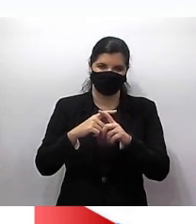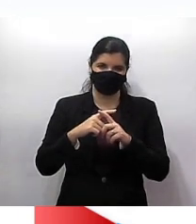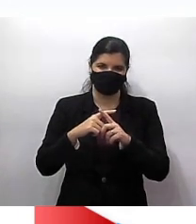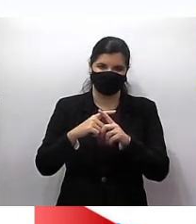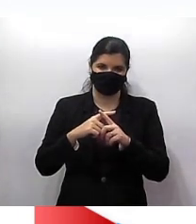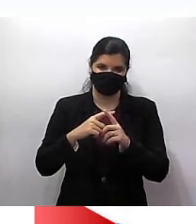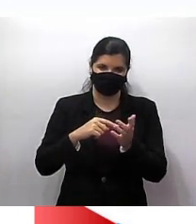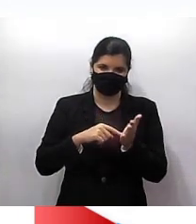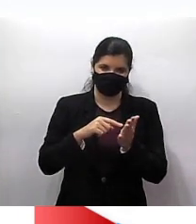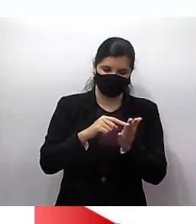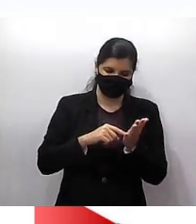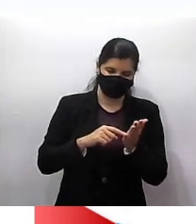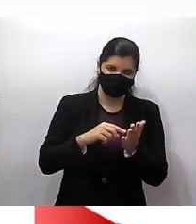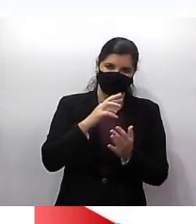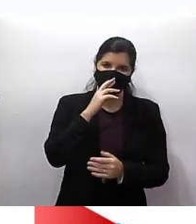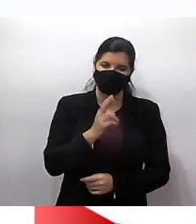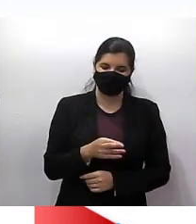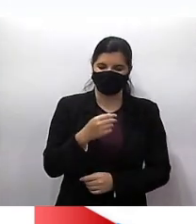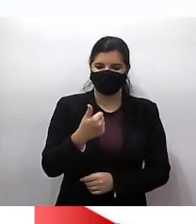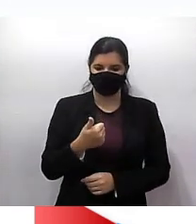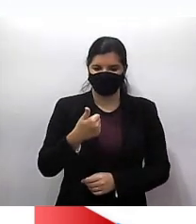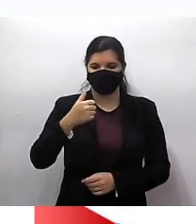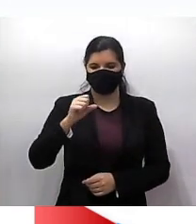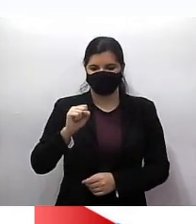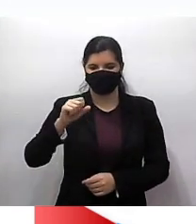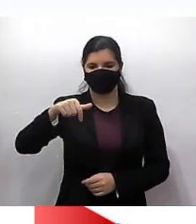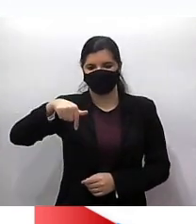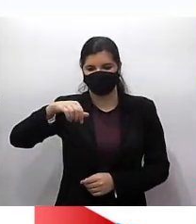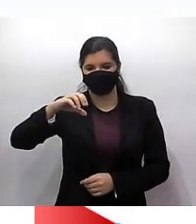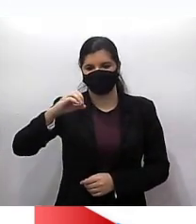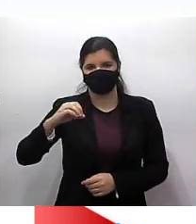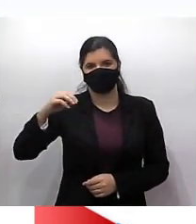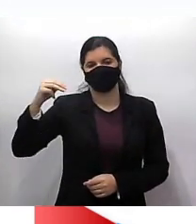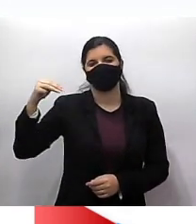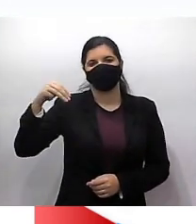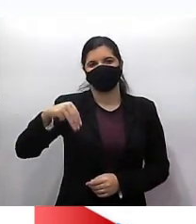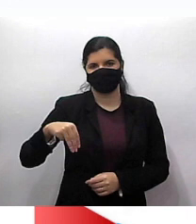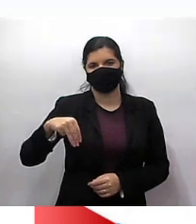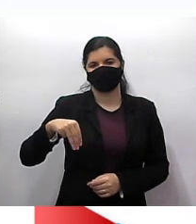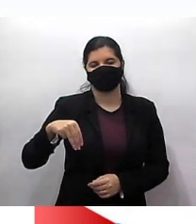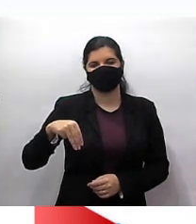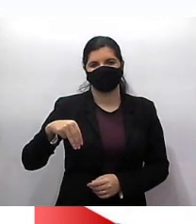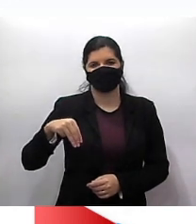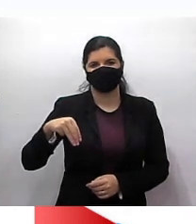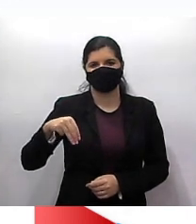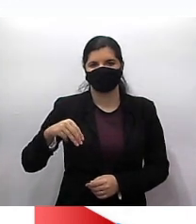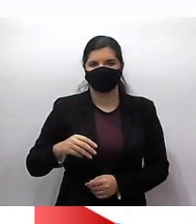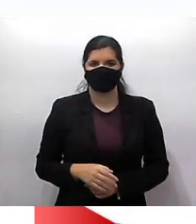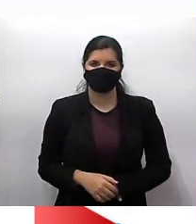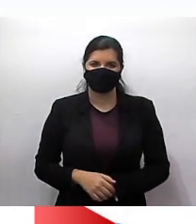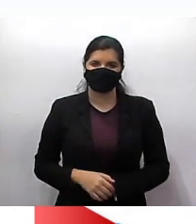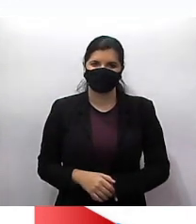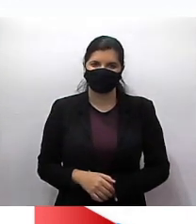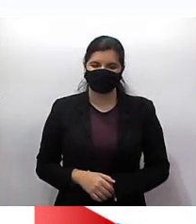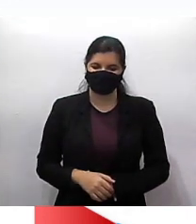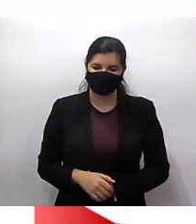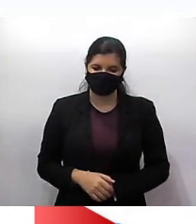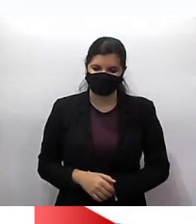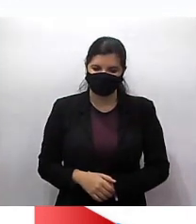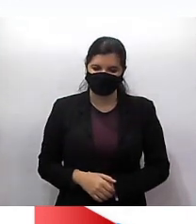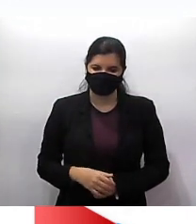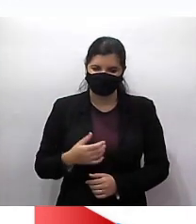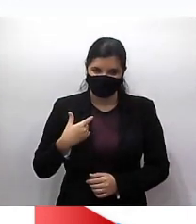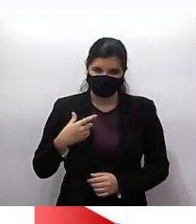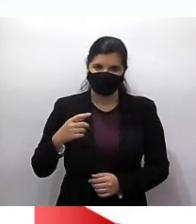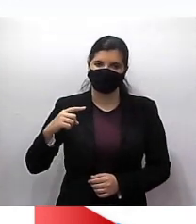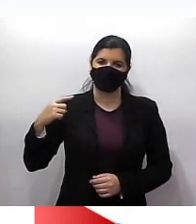minha calculadora deu isso aí, tá? 5 vezes 340 mais 170, 1.870 metros. Eles percorreram